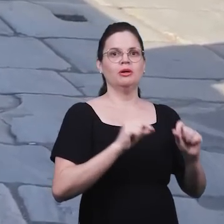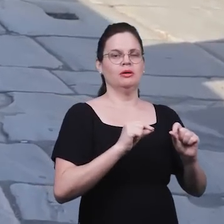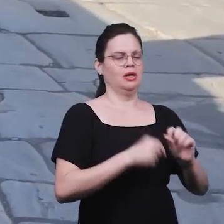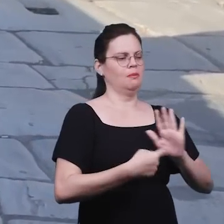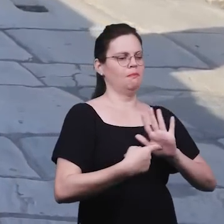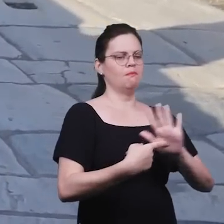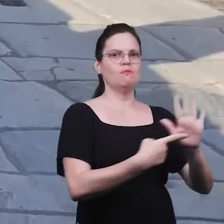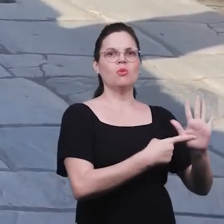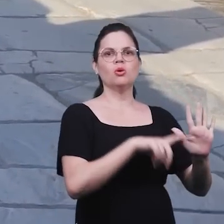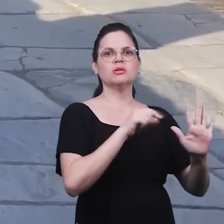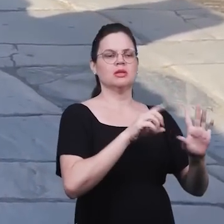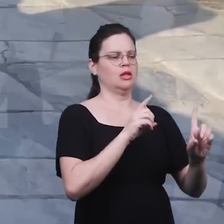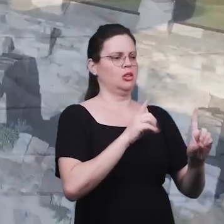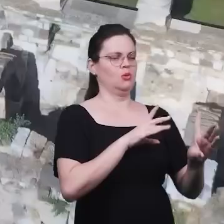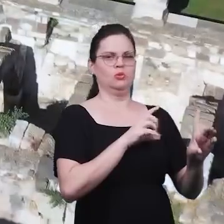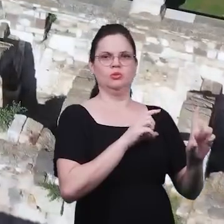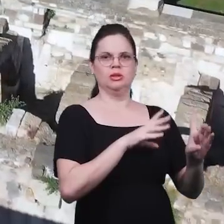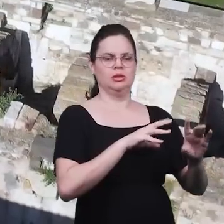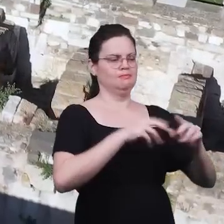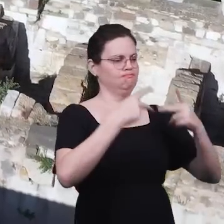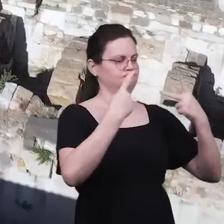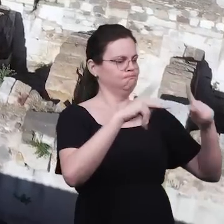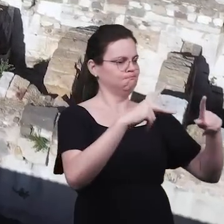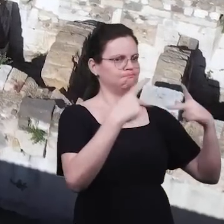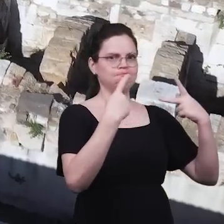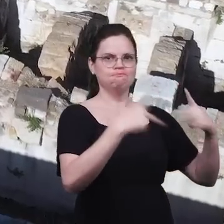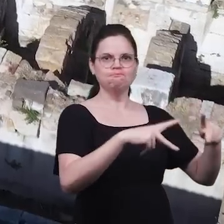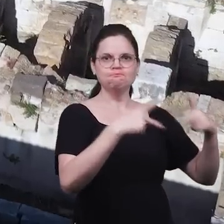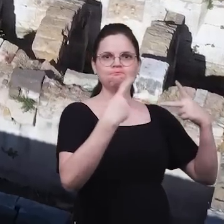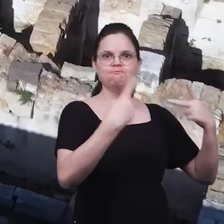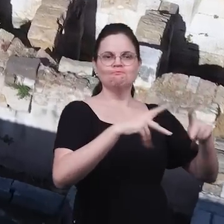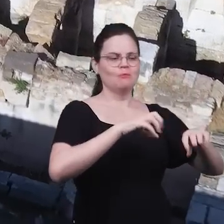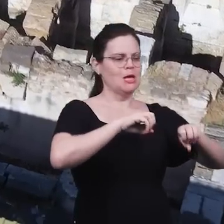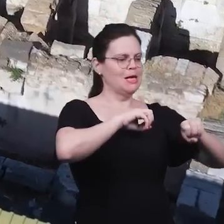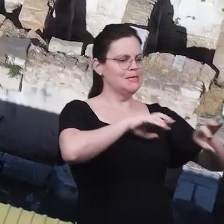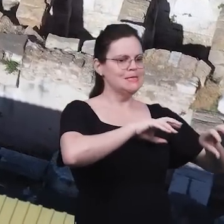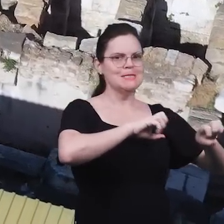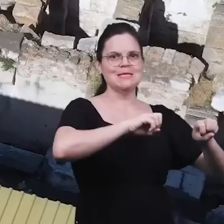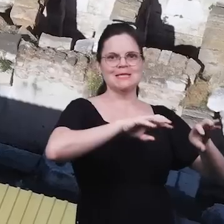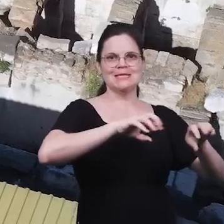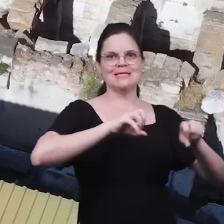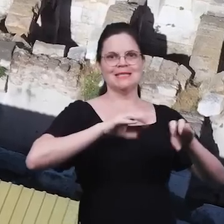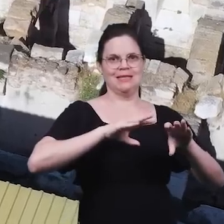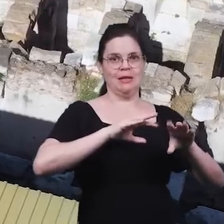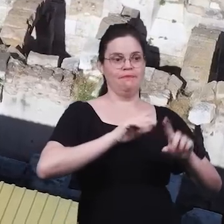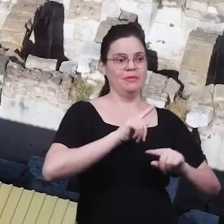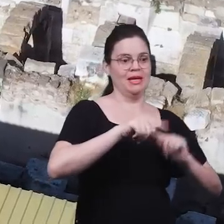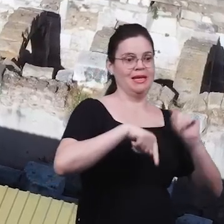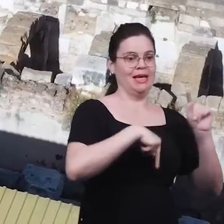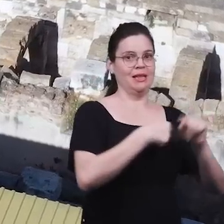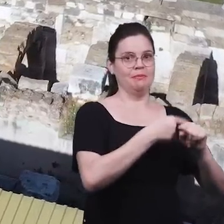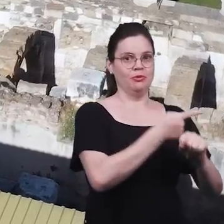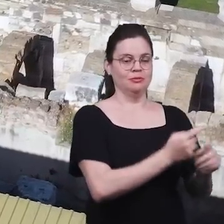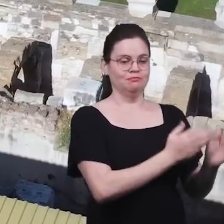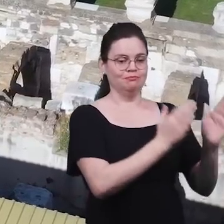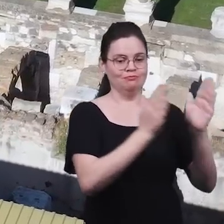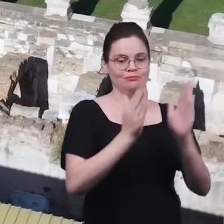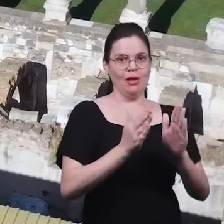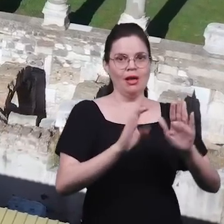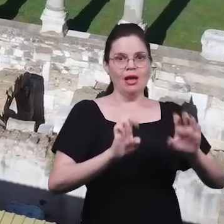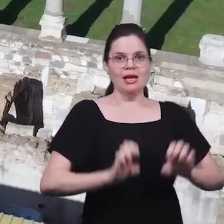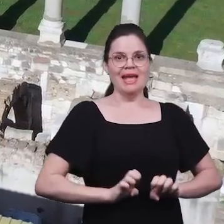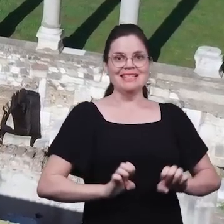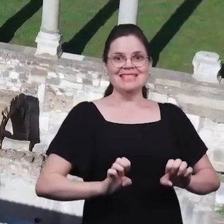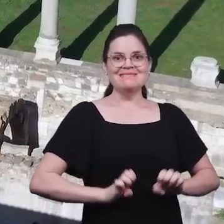professar essa doutrina que veio na igreja de Esmirna. Então, por isso a